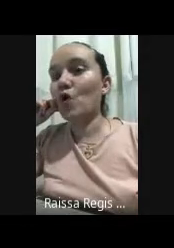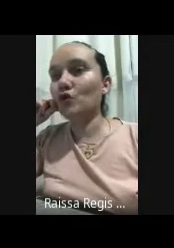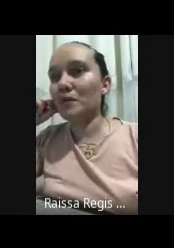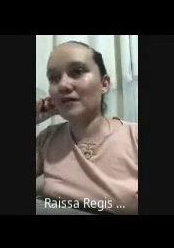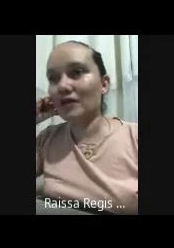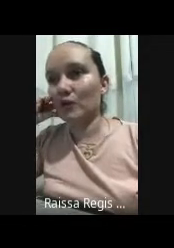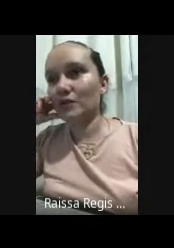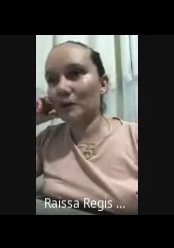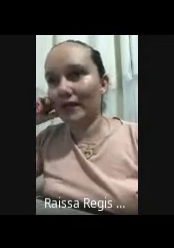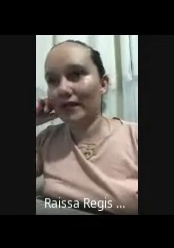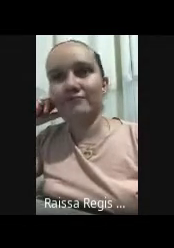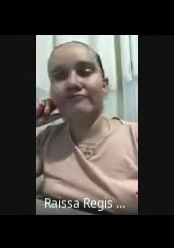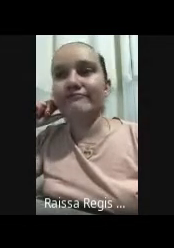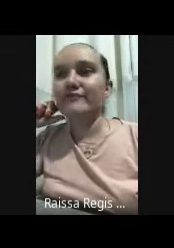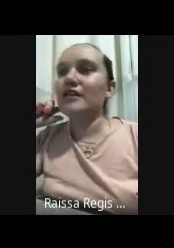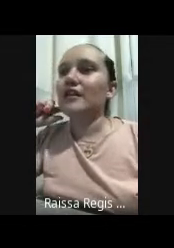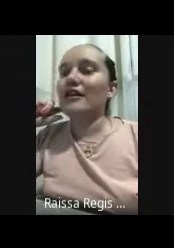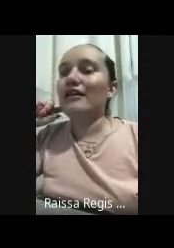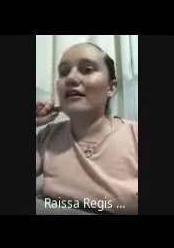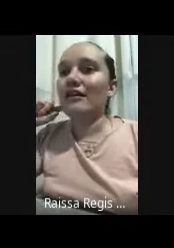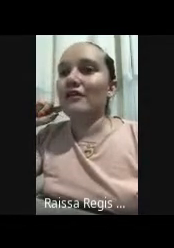Um outro pesquisador também